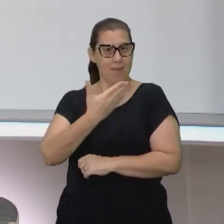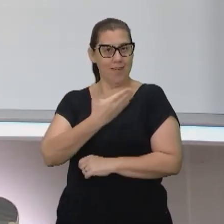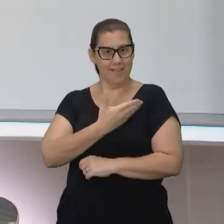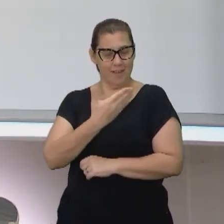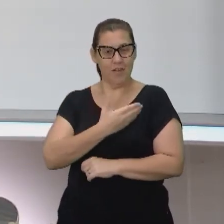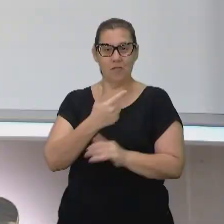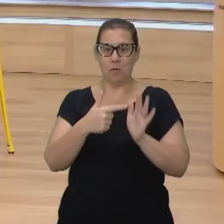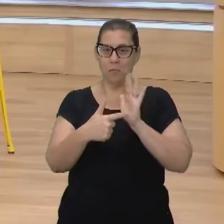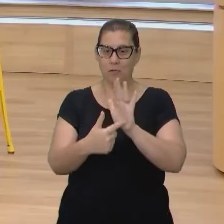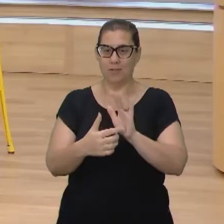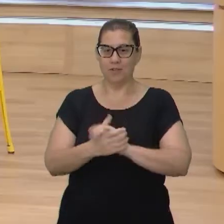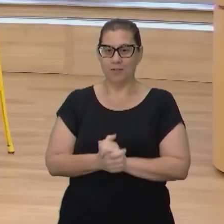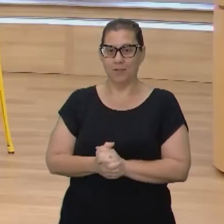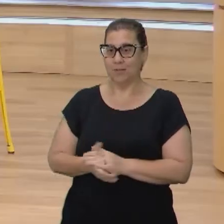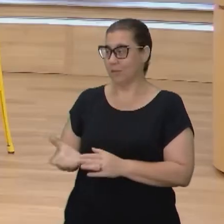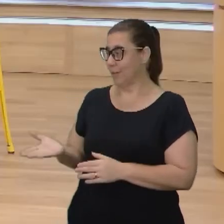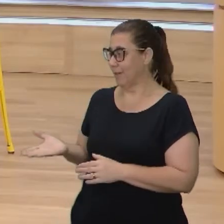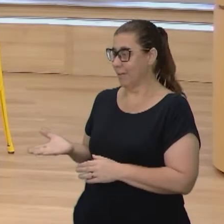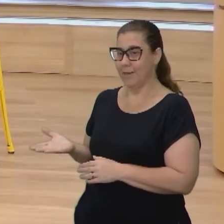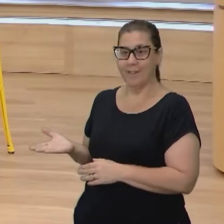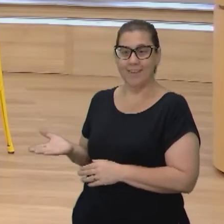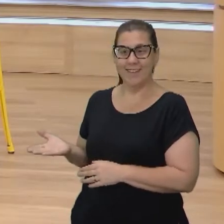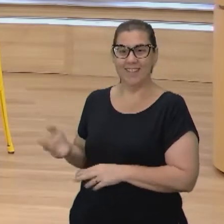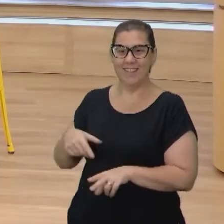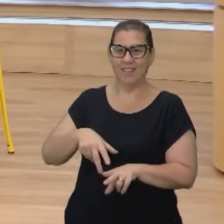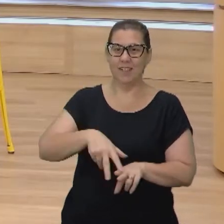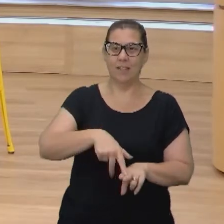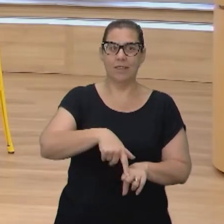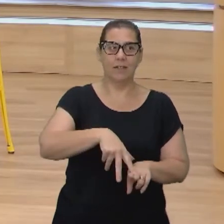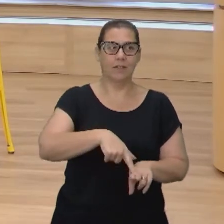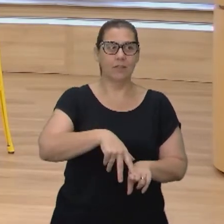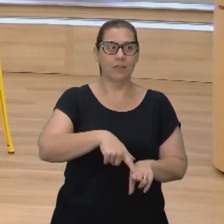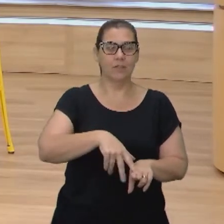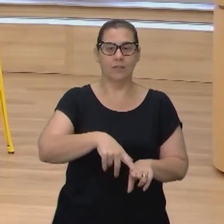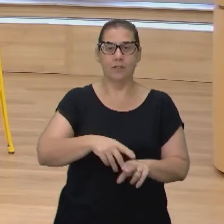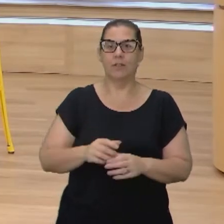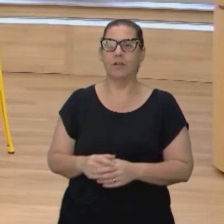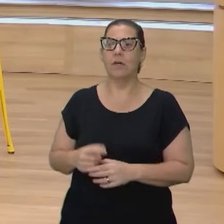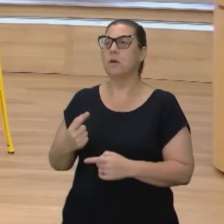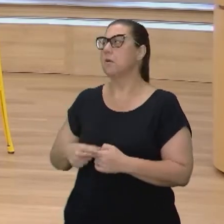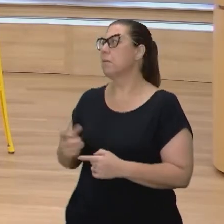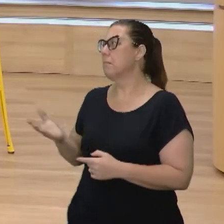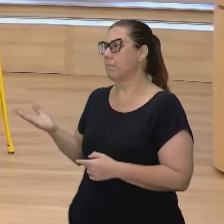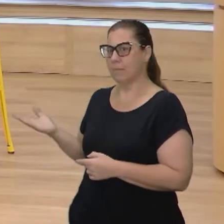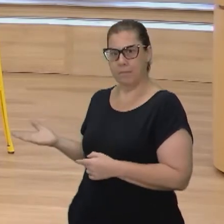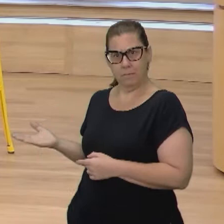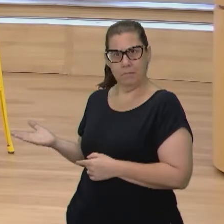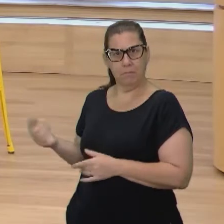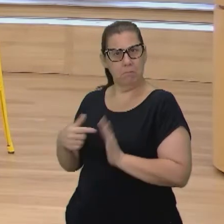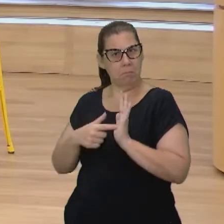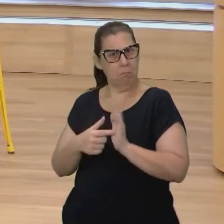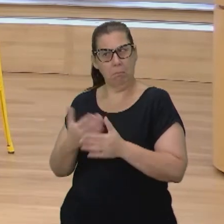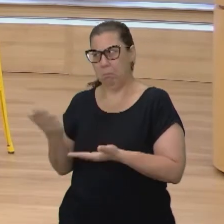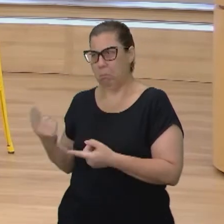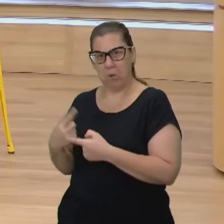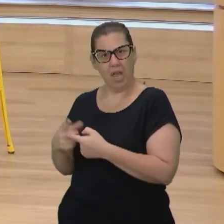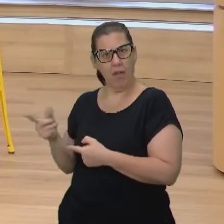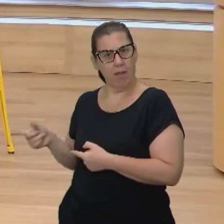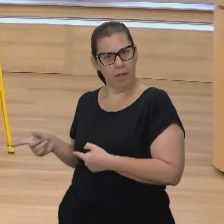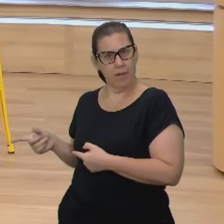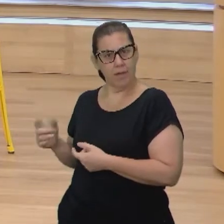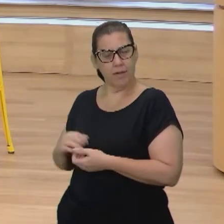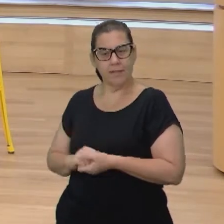vou mostrar para vocês o meu amigo Skate. Mas por que eu trouxe ele, né? Bom, eu trouxe o meu skate